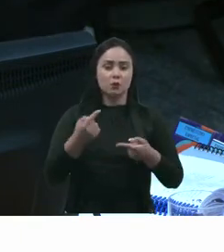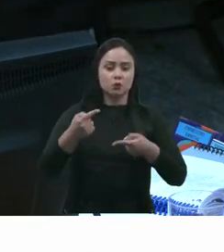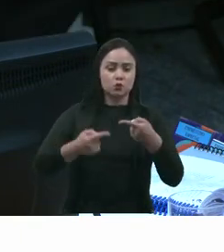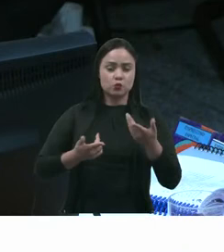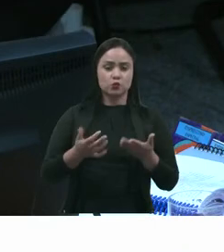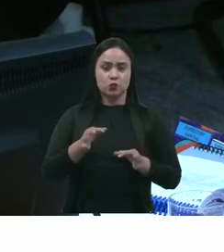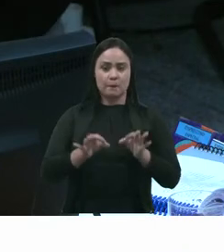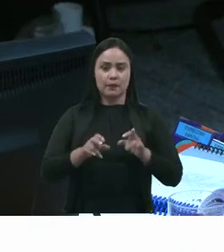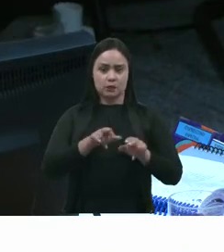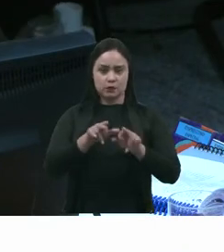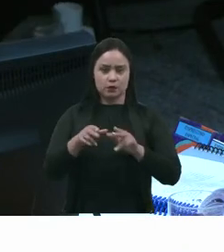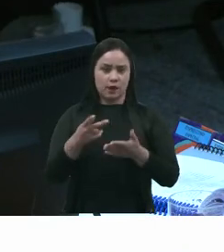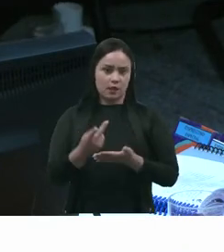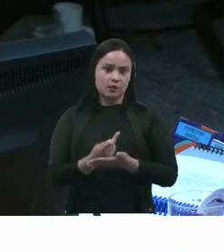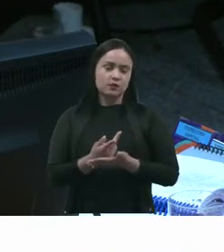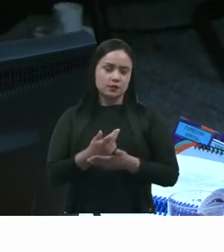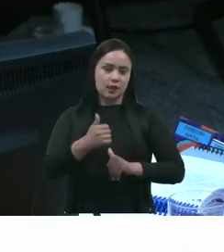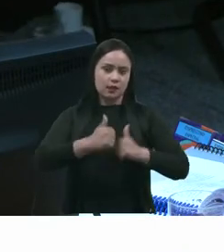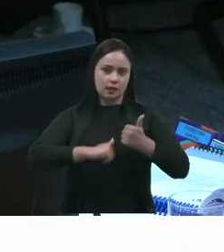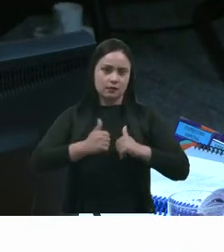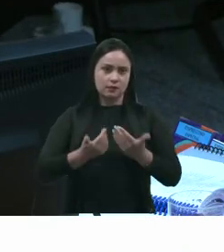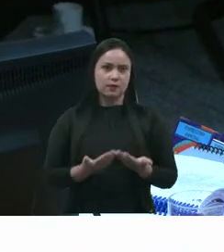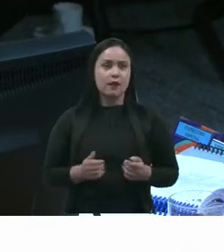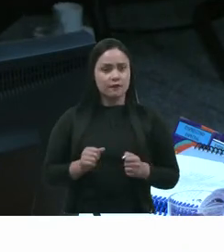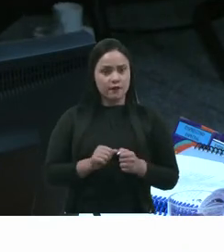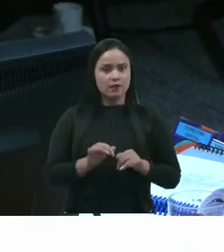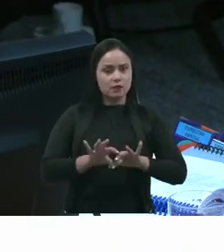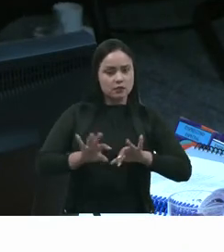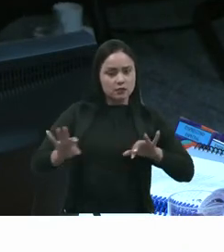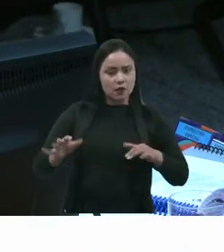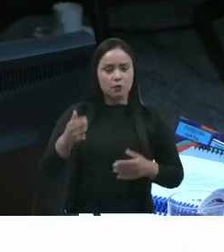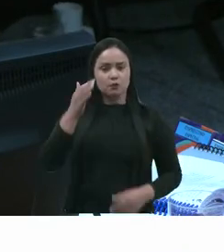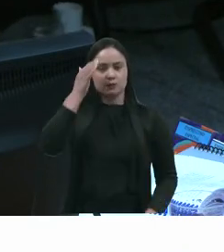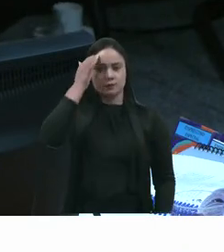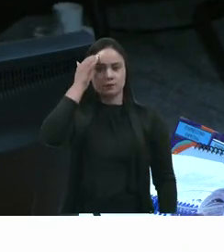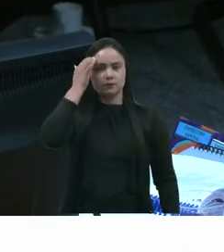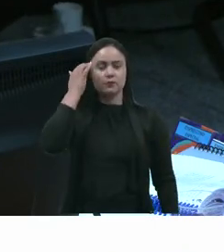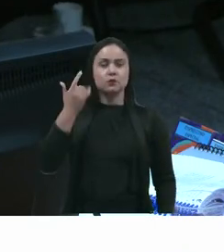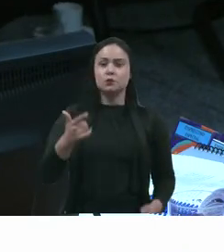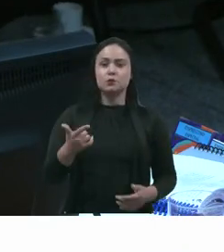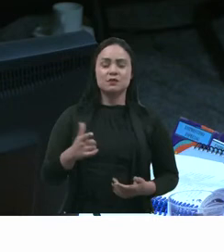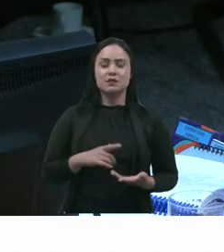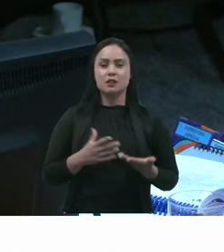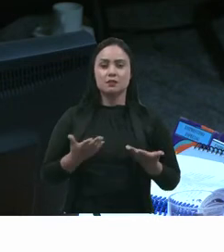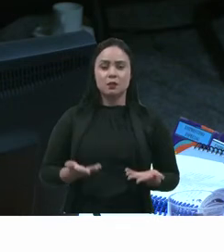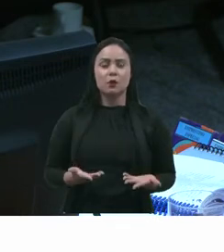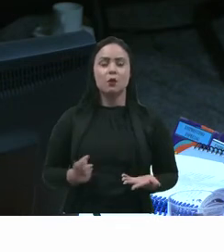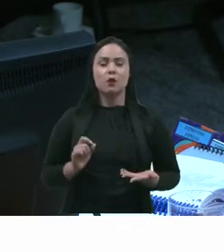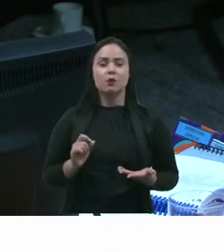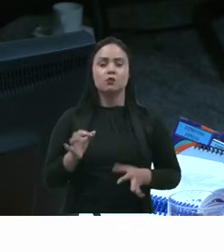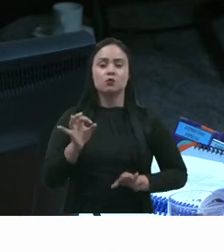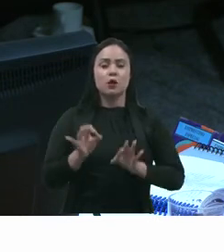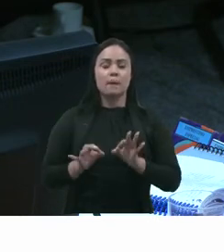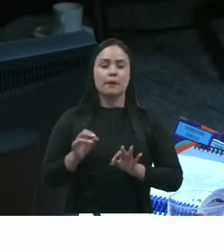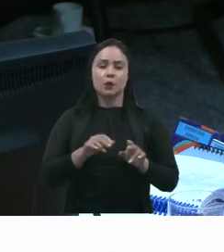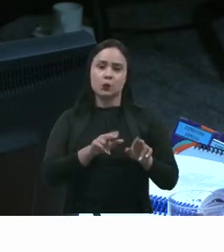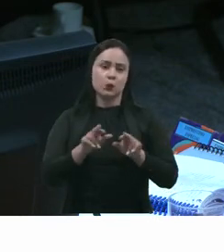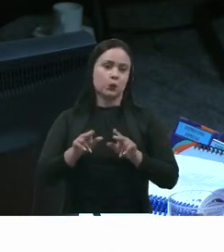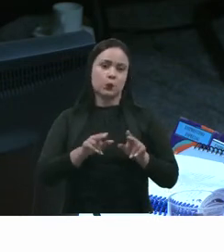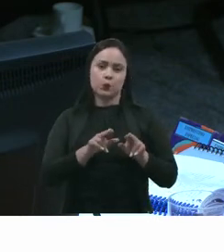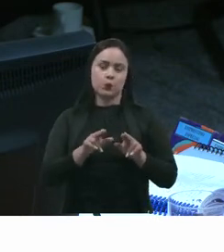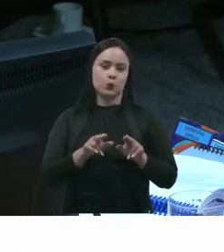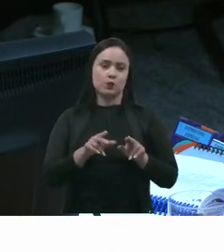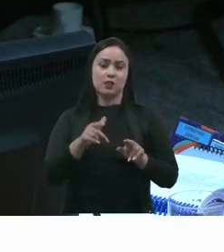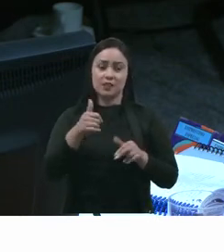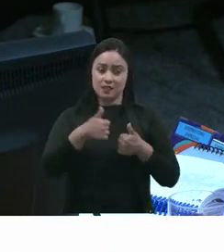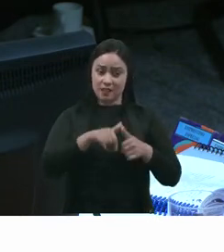julgamento semelhante ao caso em análise. Ele faz a distinção. Não há, entretanto, julgamento semelhante ao caso